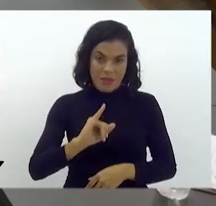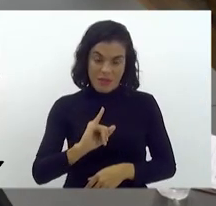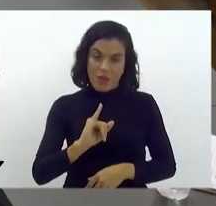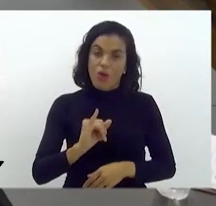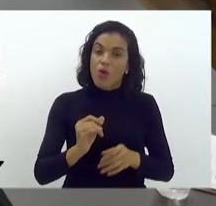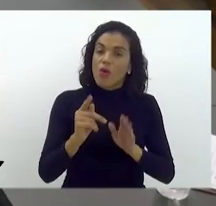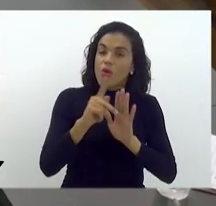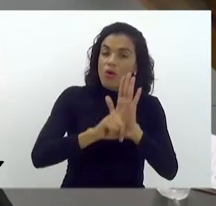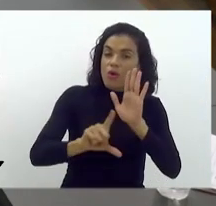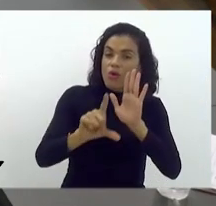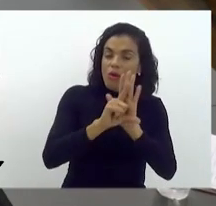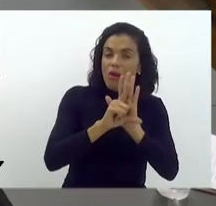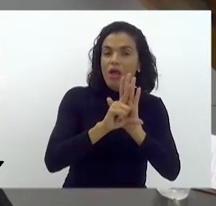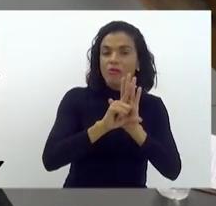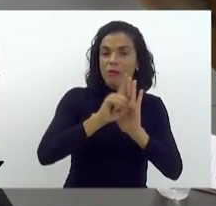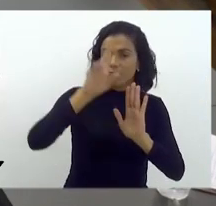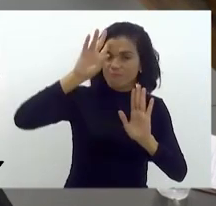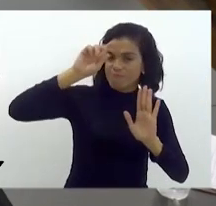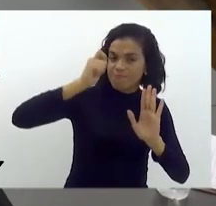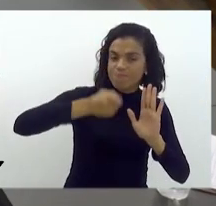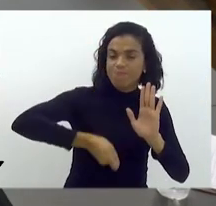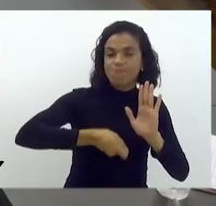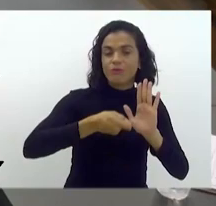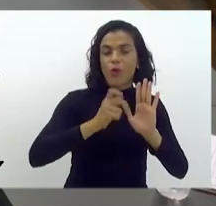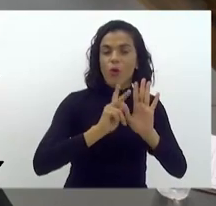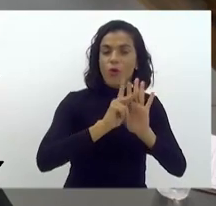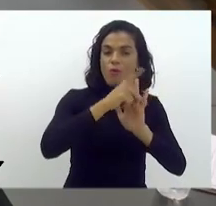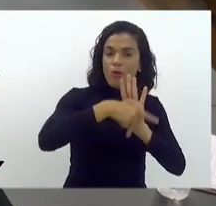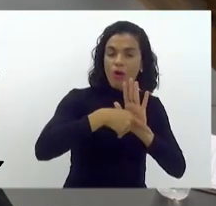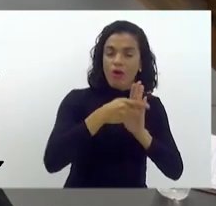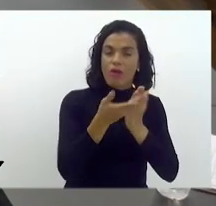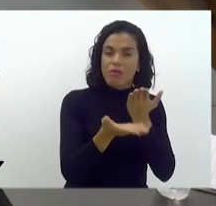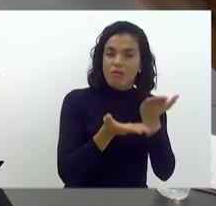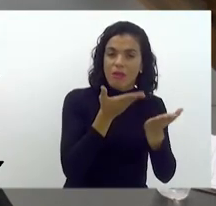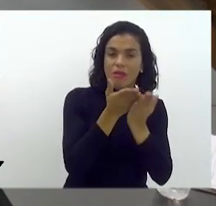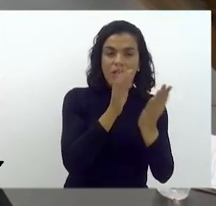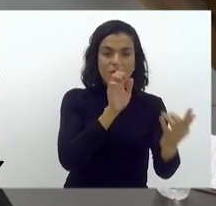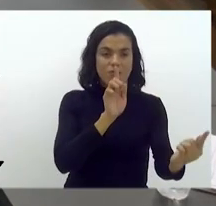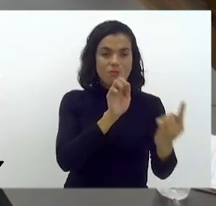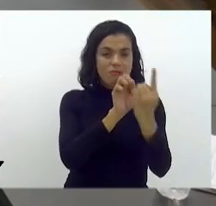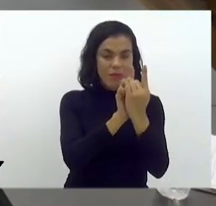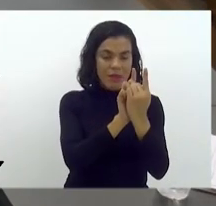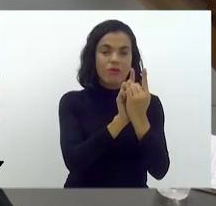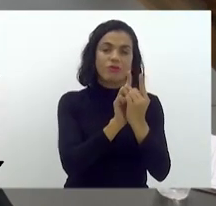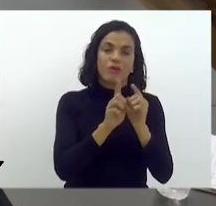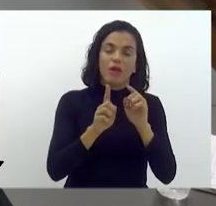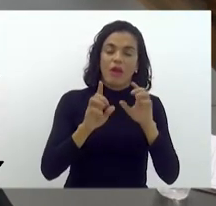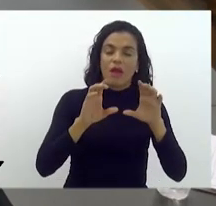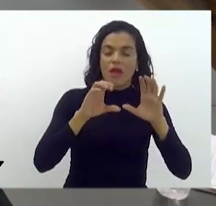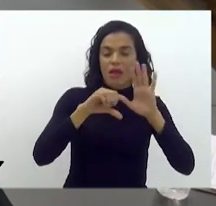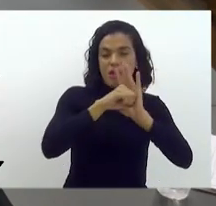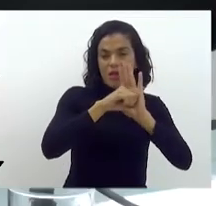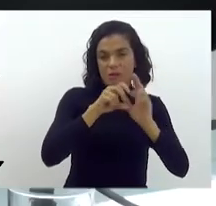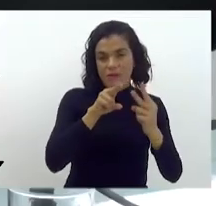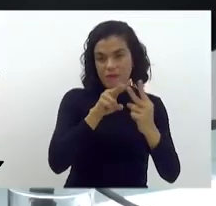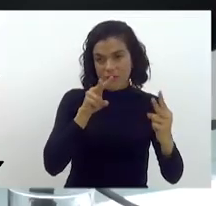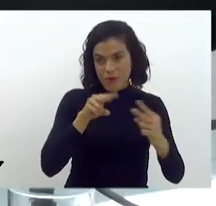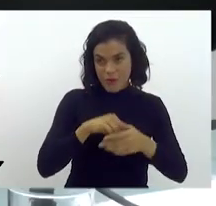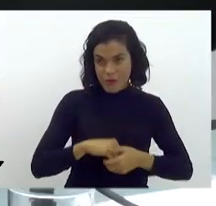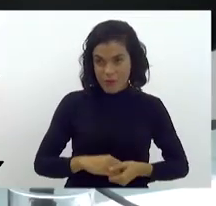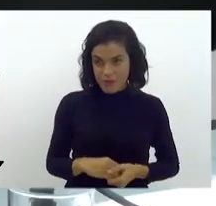lei que Estabeleça um protocolo de atendimento aos crimes virtuais e aí já